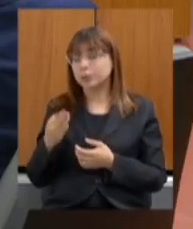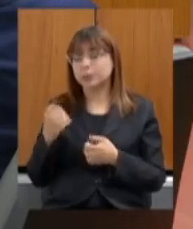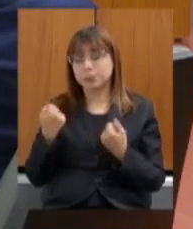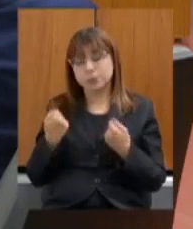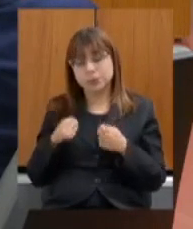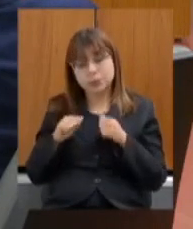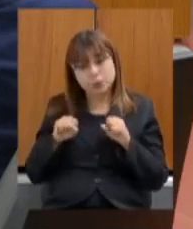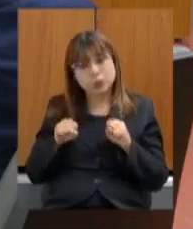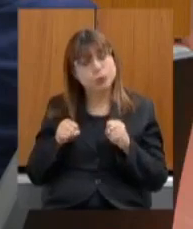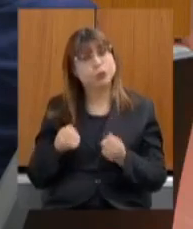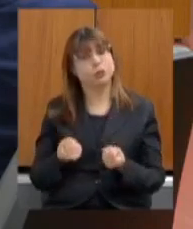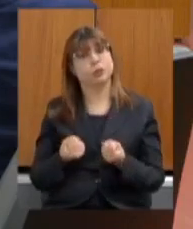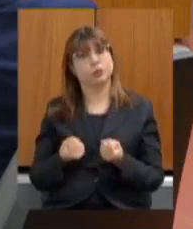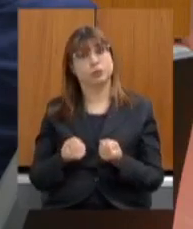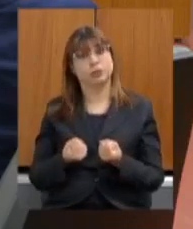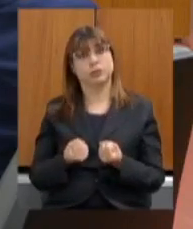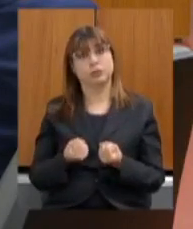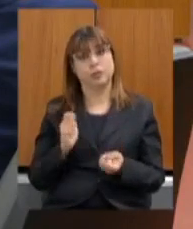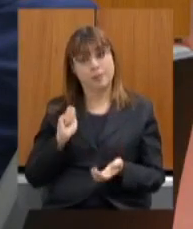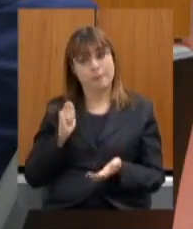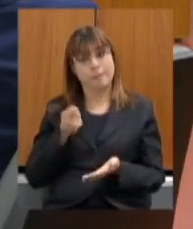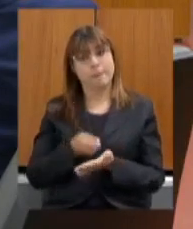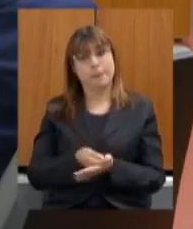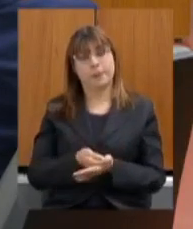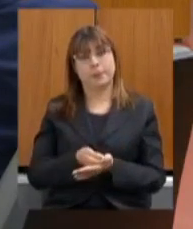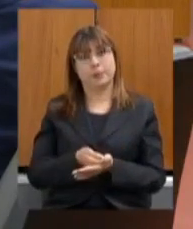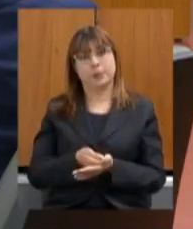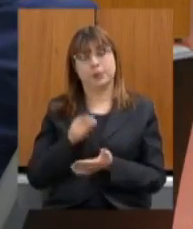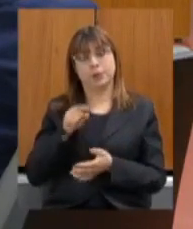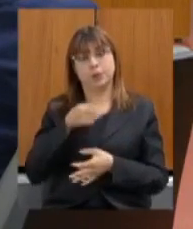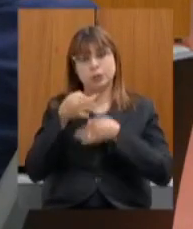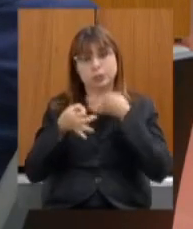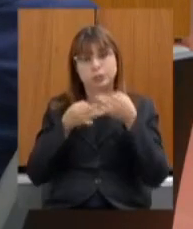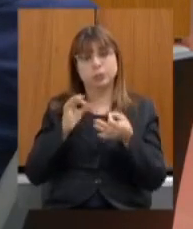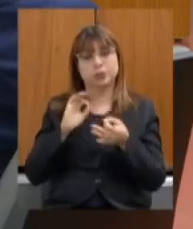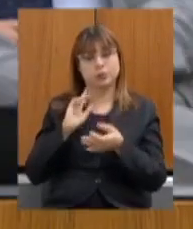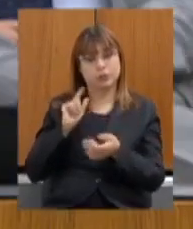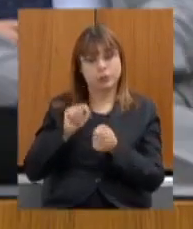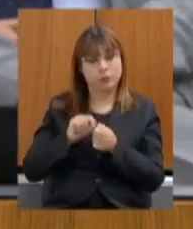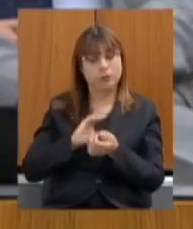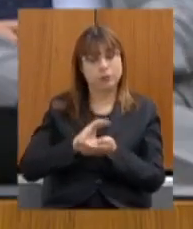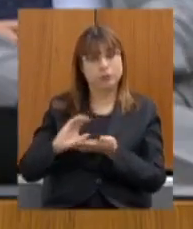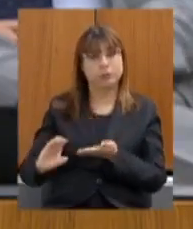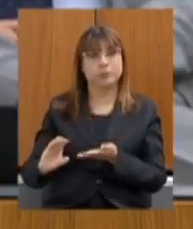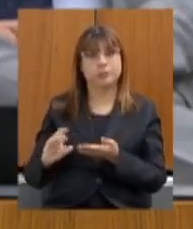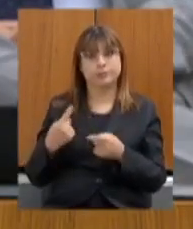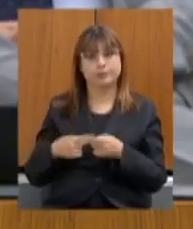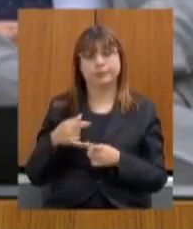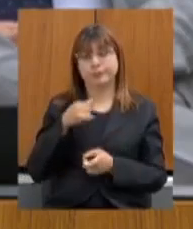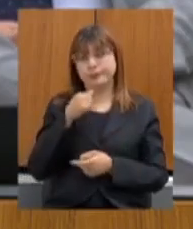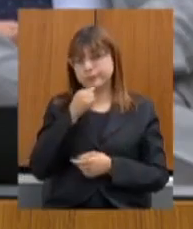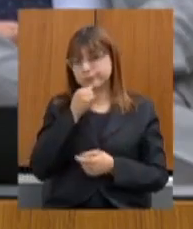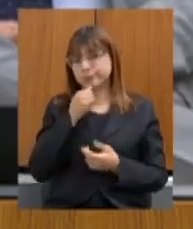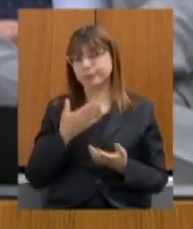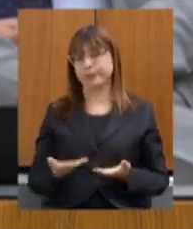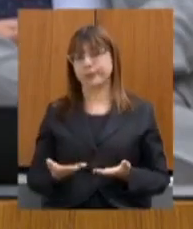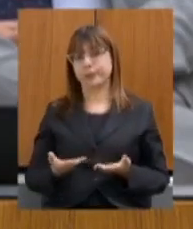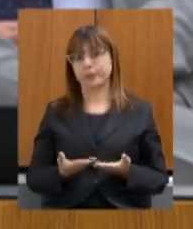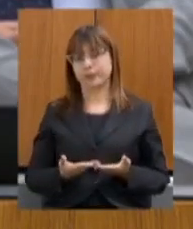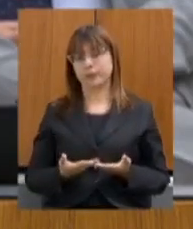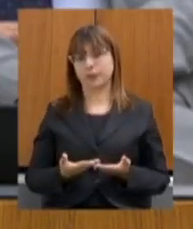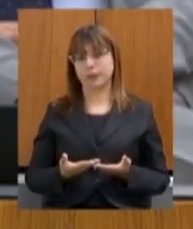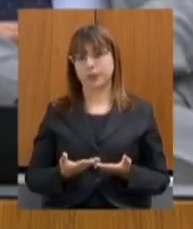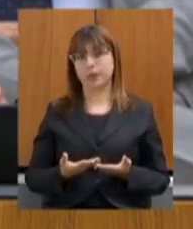esforço e pagar essas emendas populares, porque é triste, é triste.